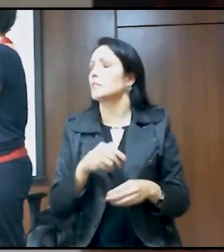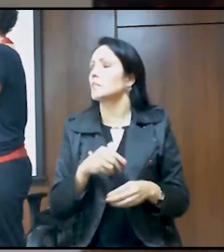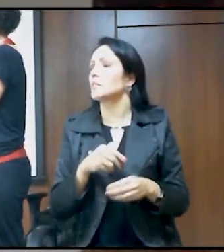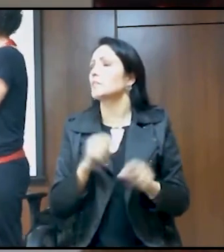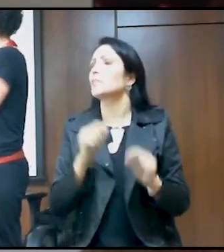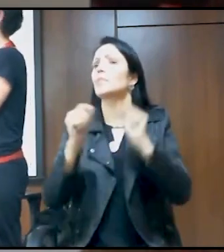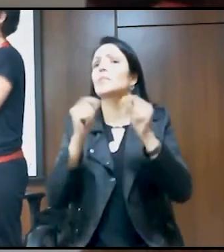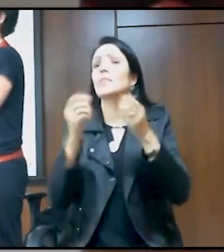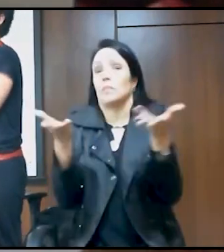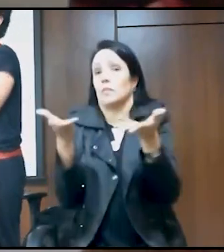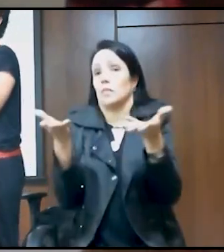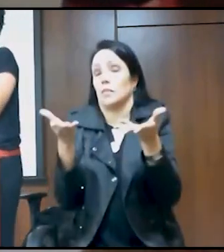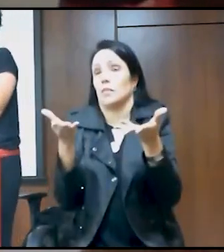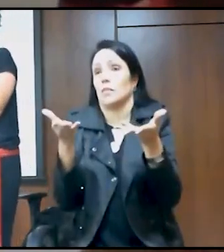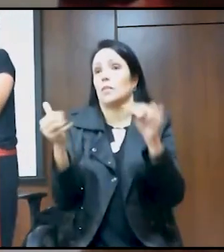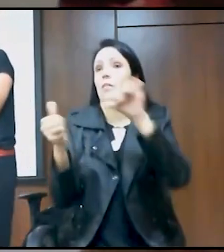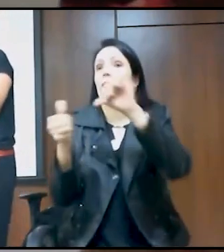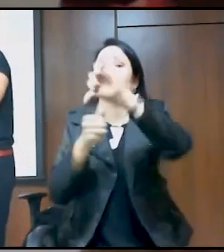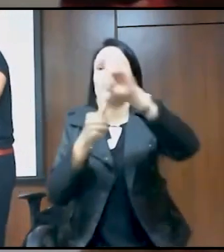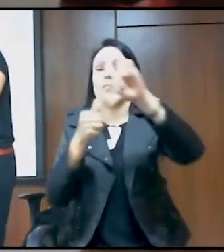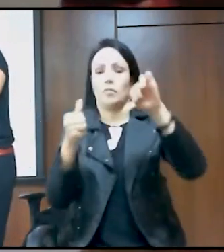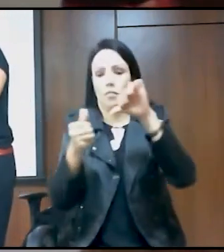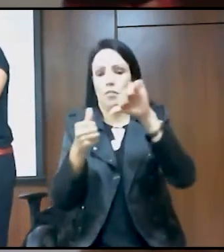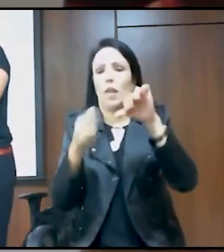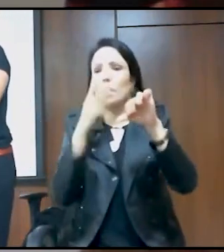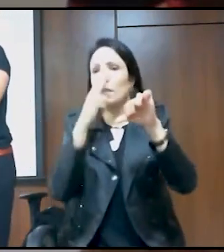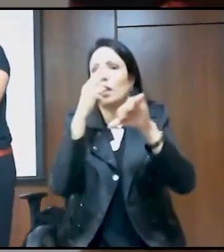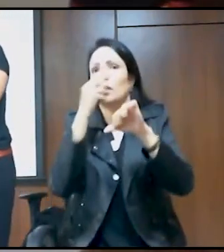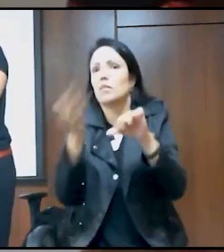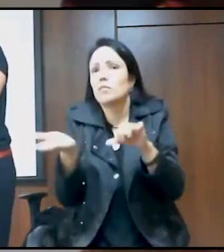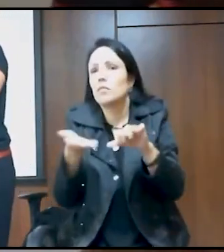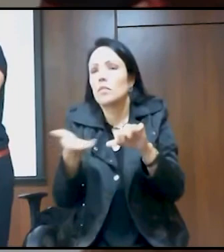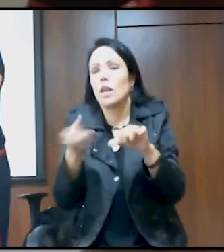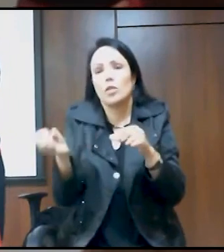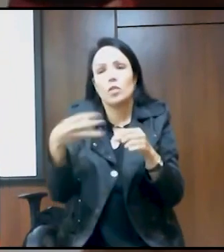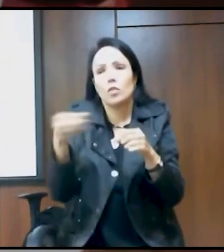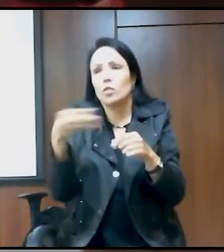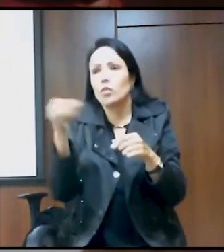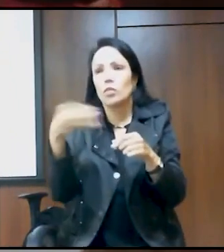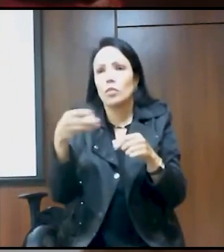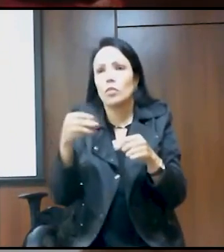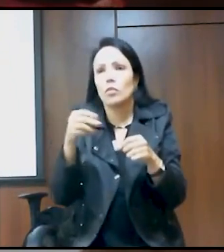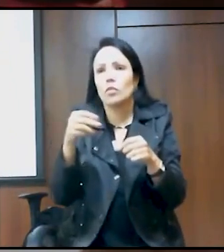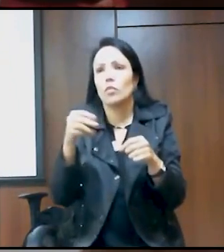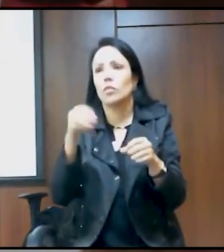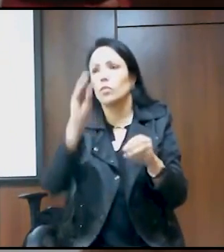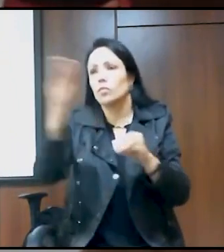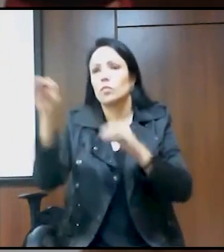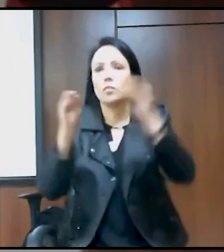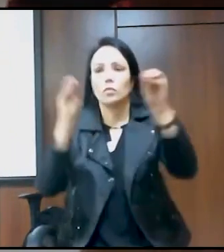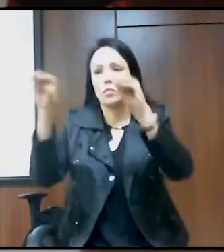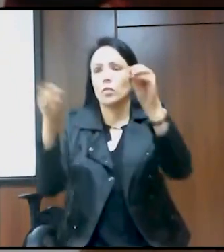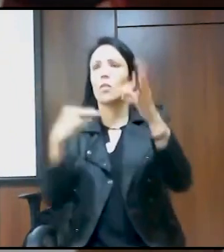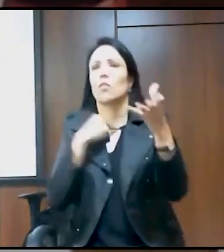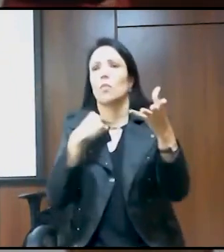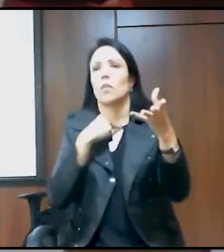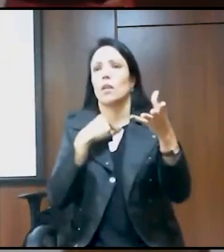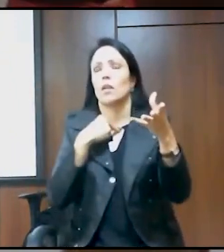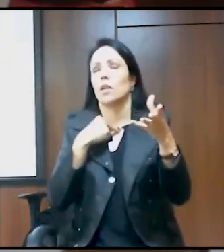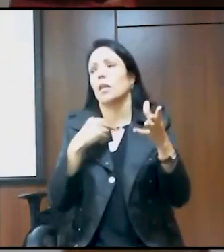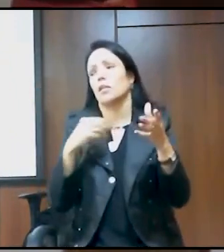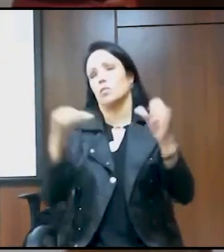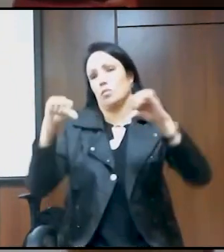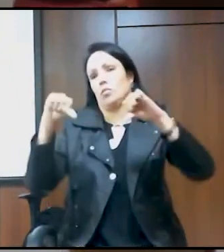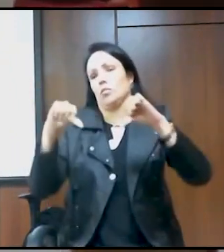o que ele é hoje, que vira esse motor de novas ocupações, novas precariedades, e daí, só finalizando